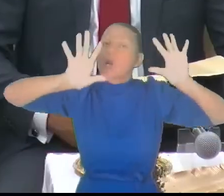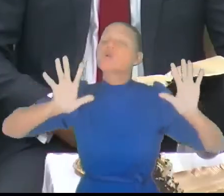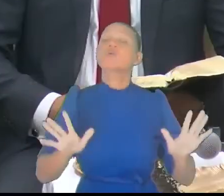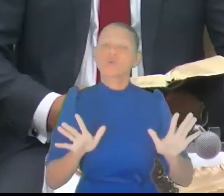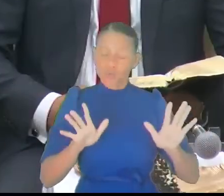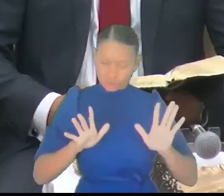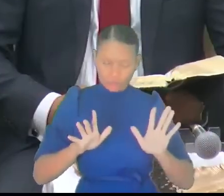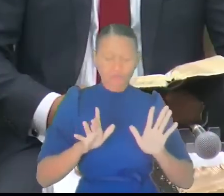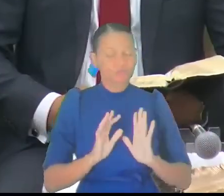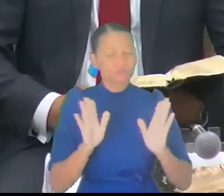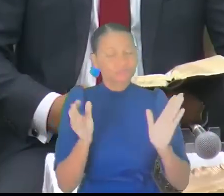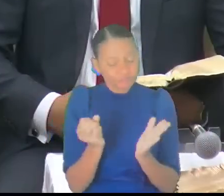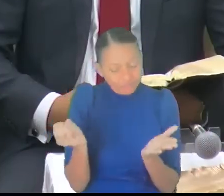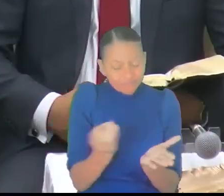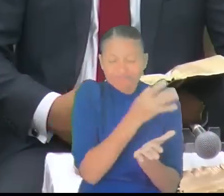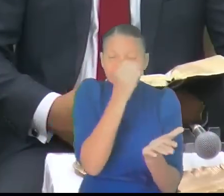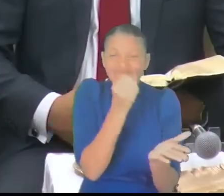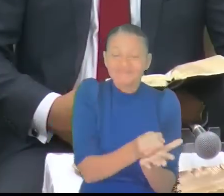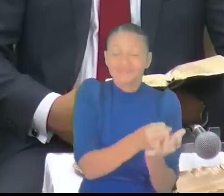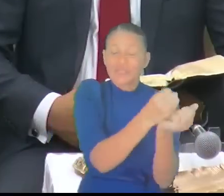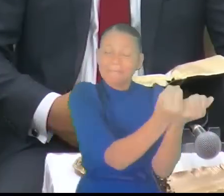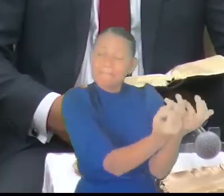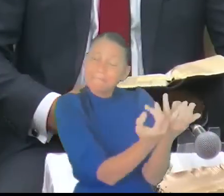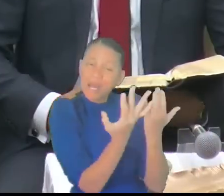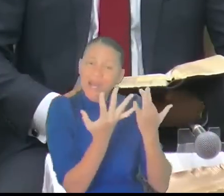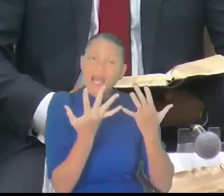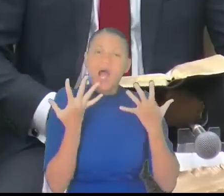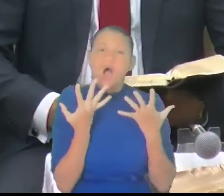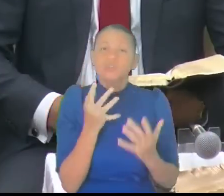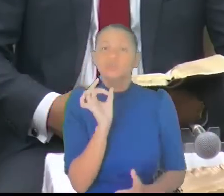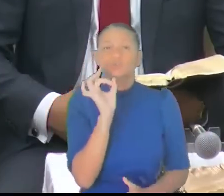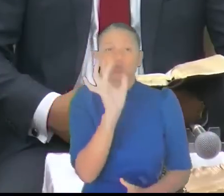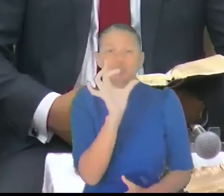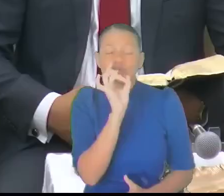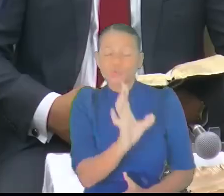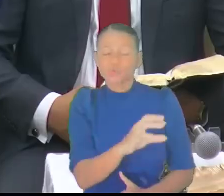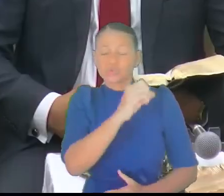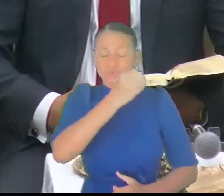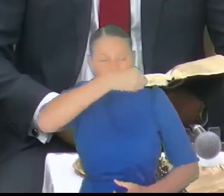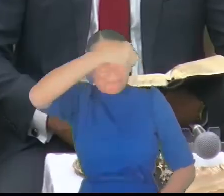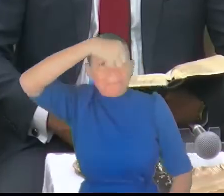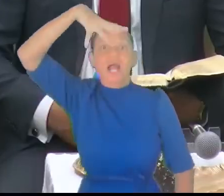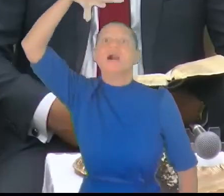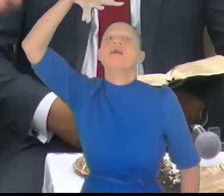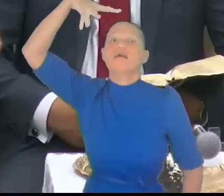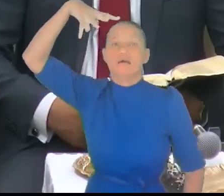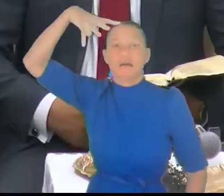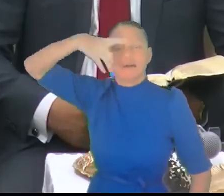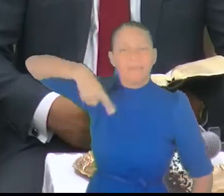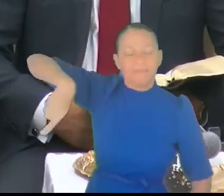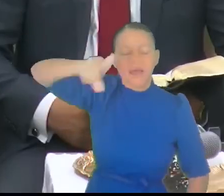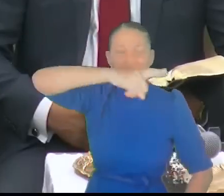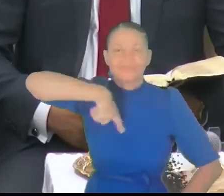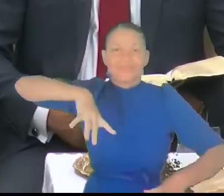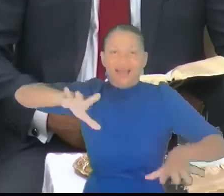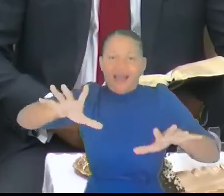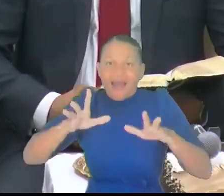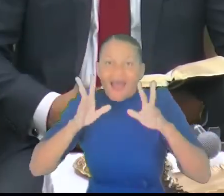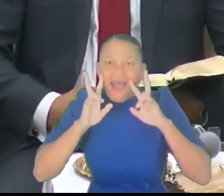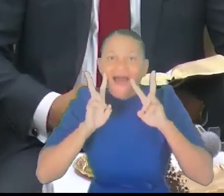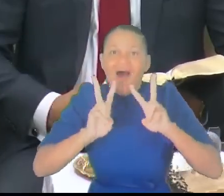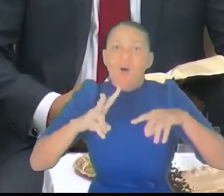Testamento apenas ilumina, o Novo Testamento acende a luz para que nós enxerguemos